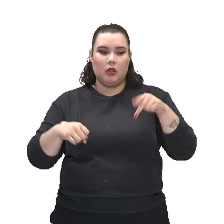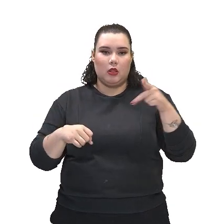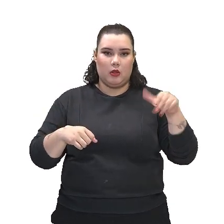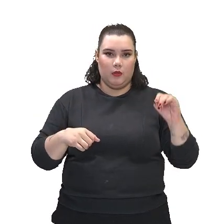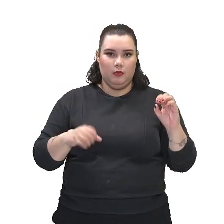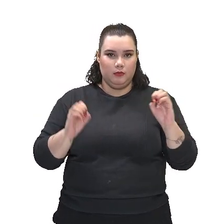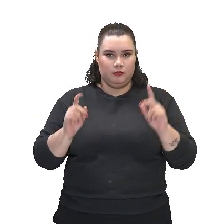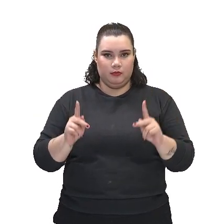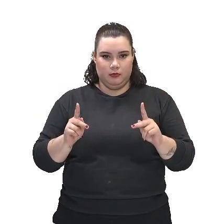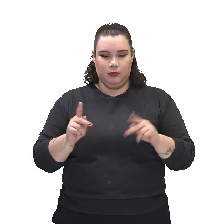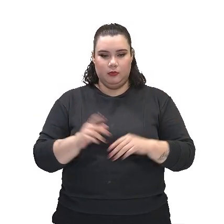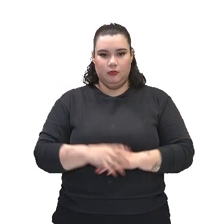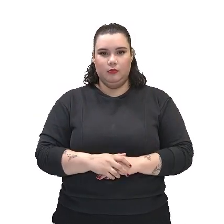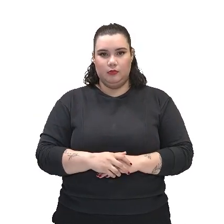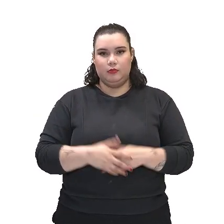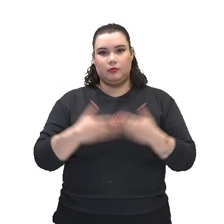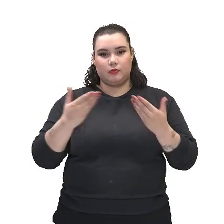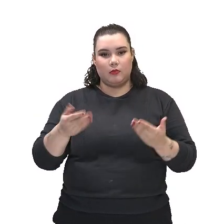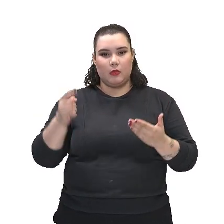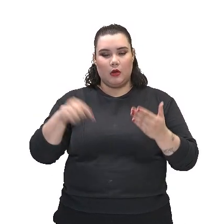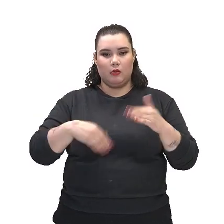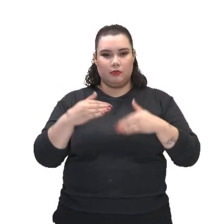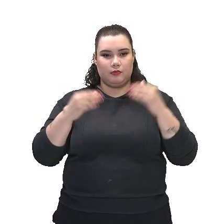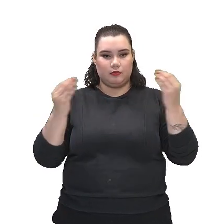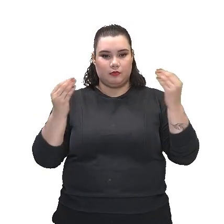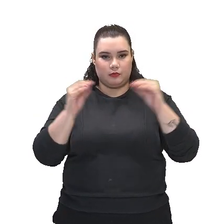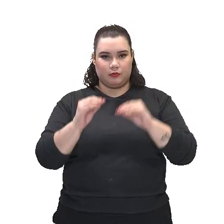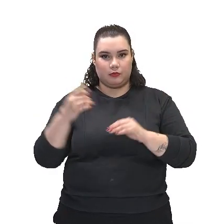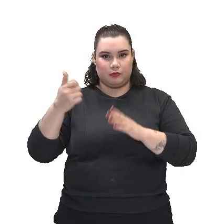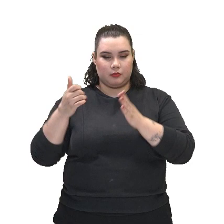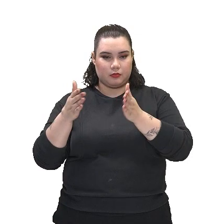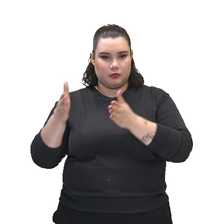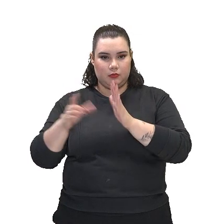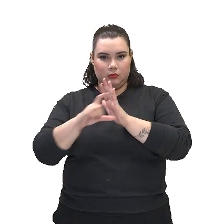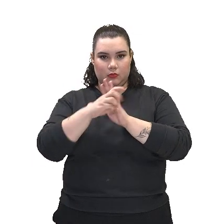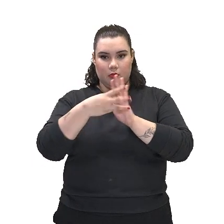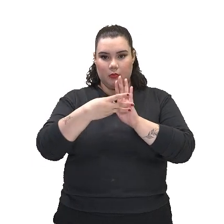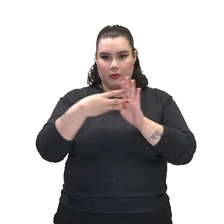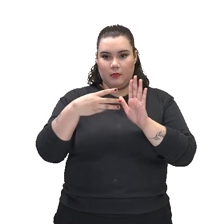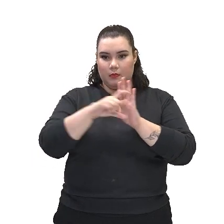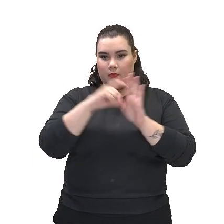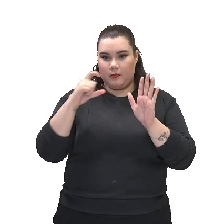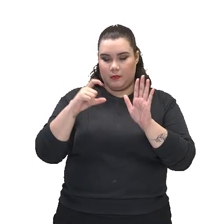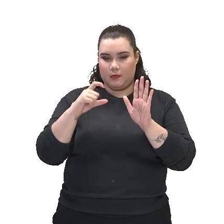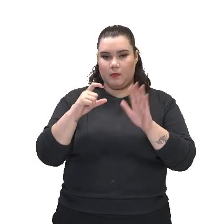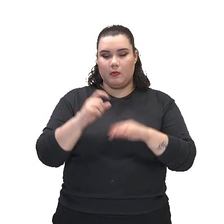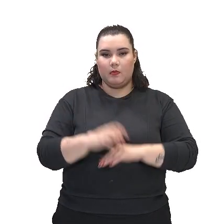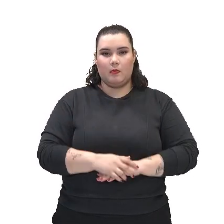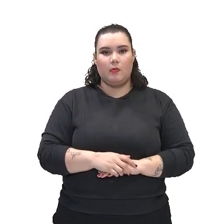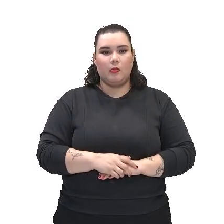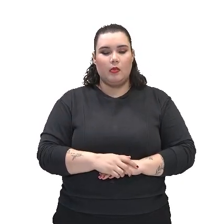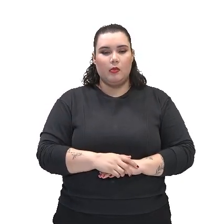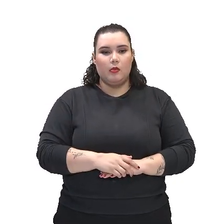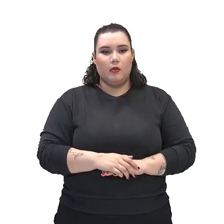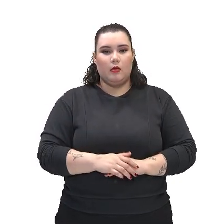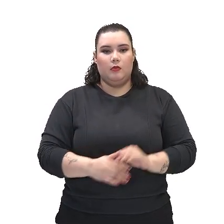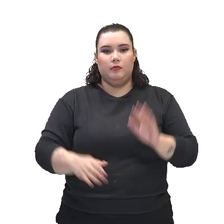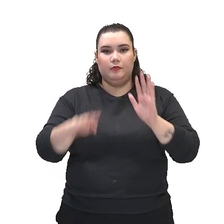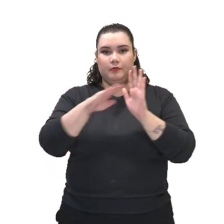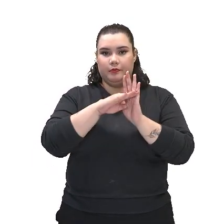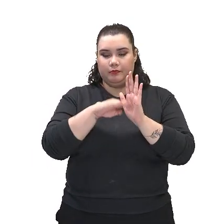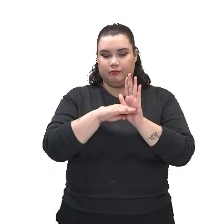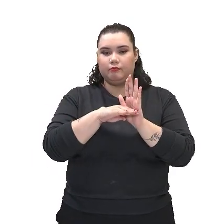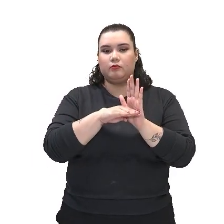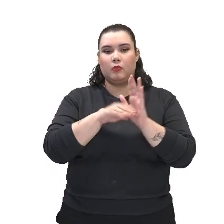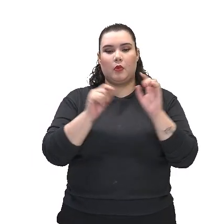nós temos aí esse desenvolvimento nessa primeira parte, nessas 3 primeiras partes. Na sequência, temos o ponto de vista,